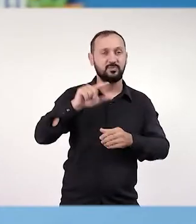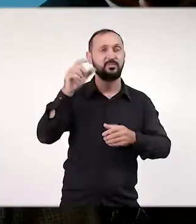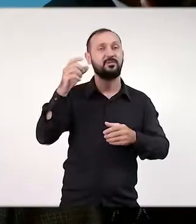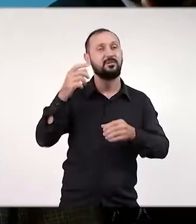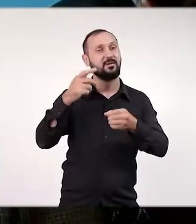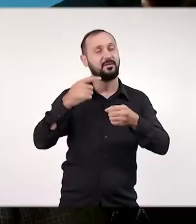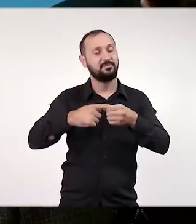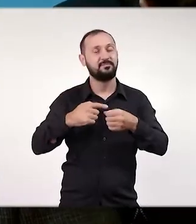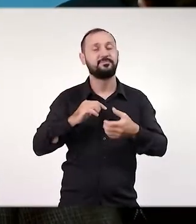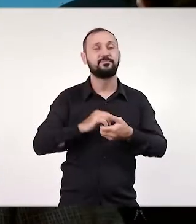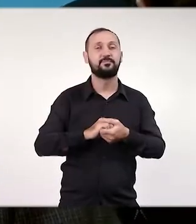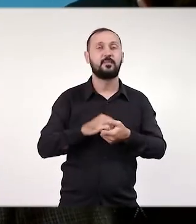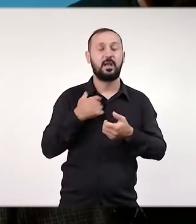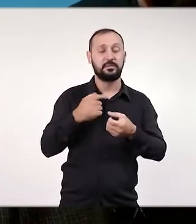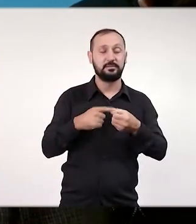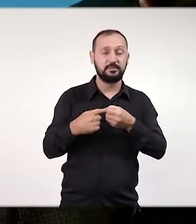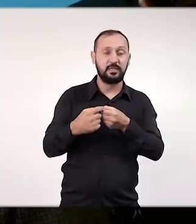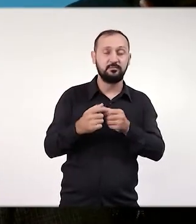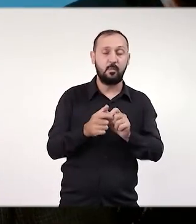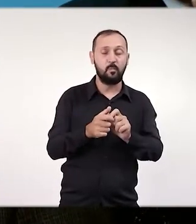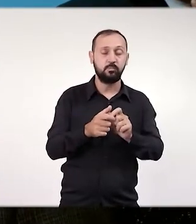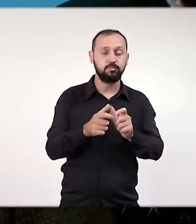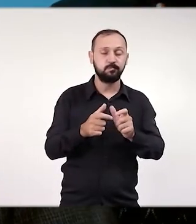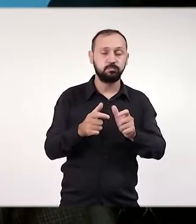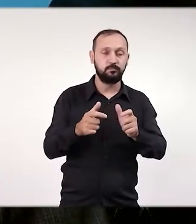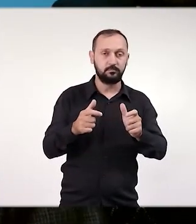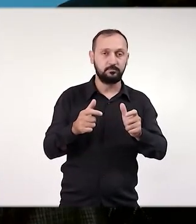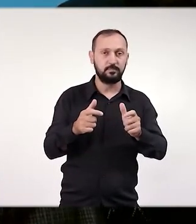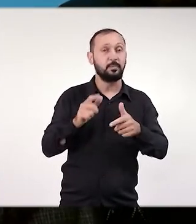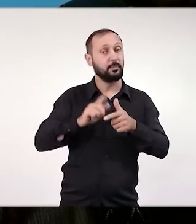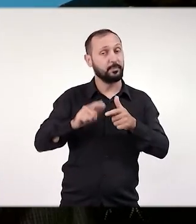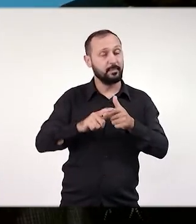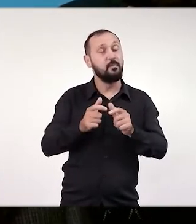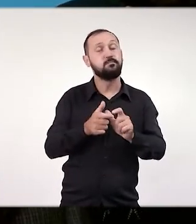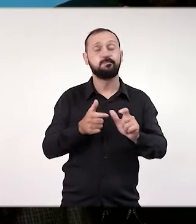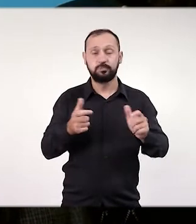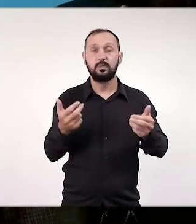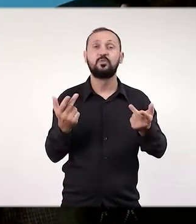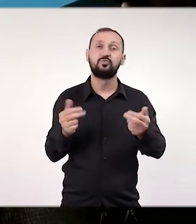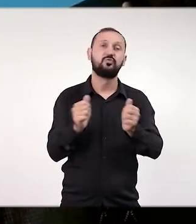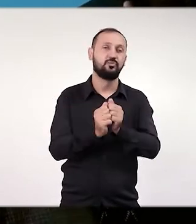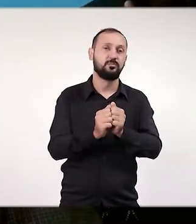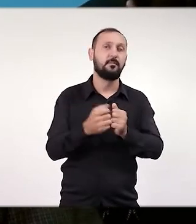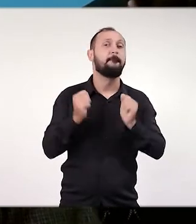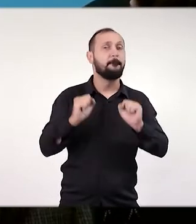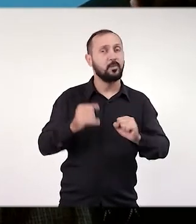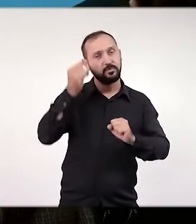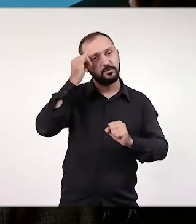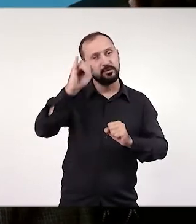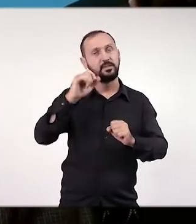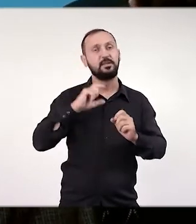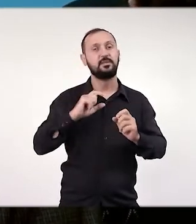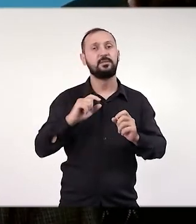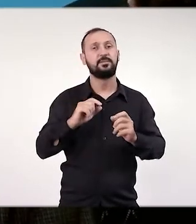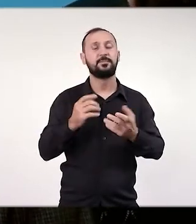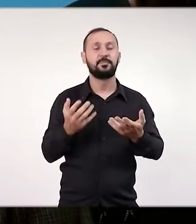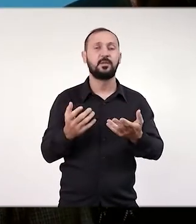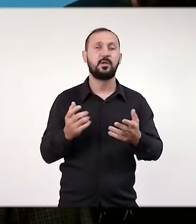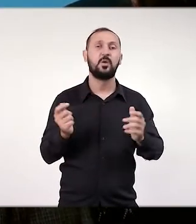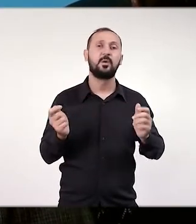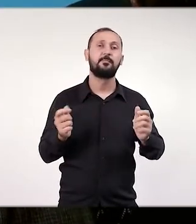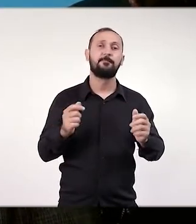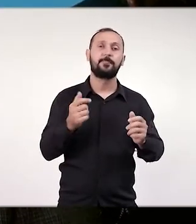estado. À medida que a cidade vai crescendo, os problemas vão se avolumando. E nós podemos evitar isso. Nós